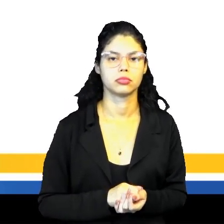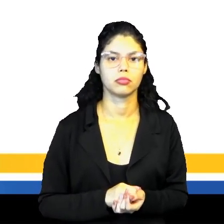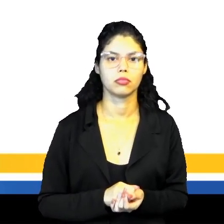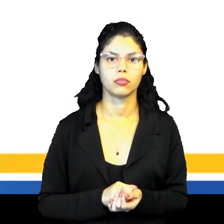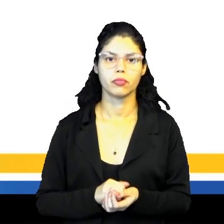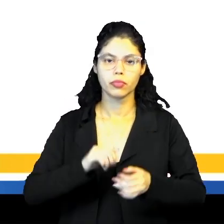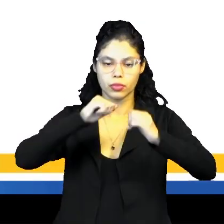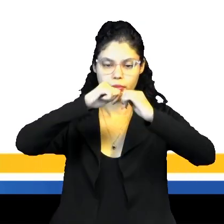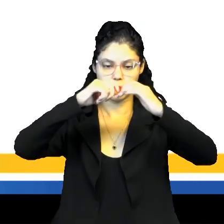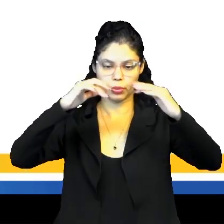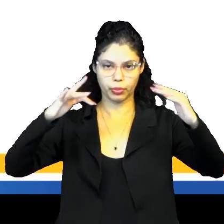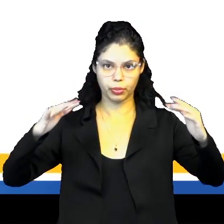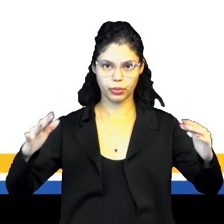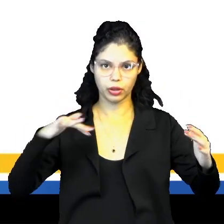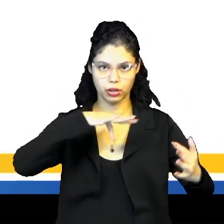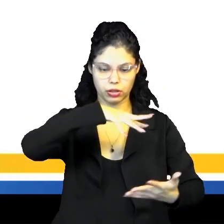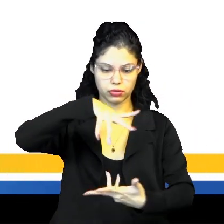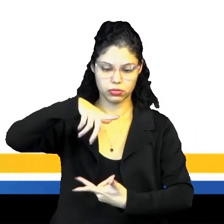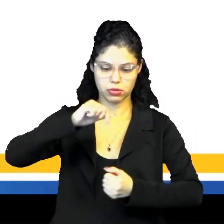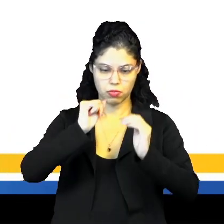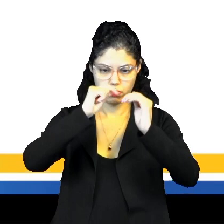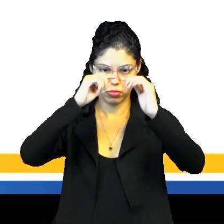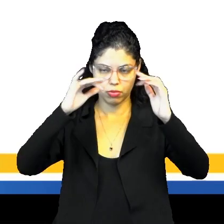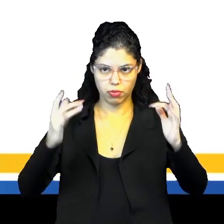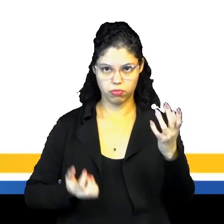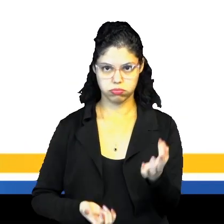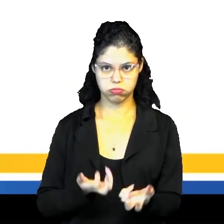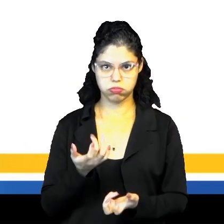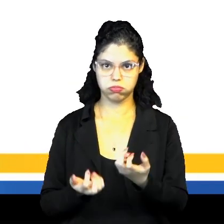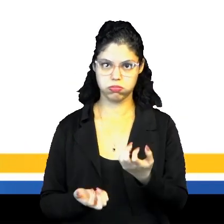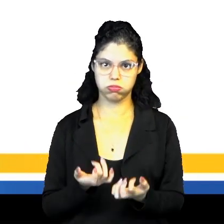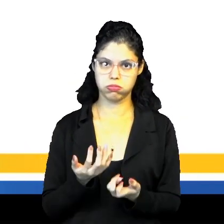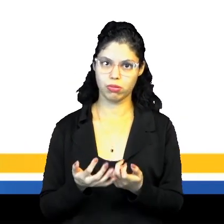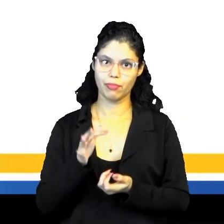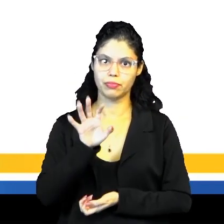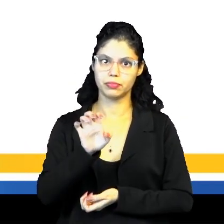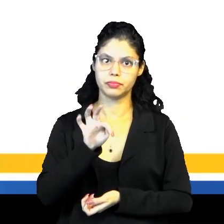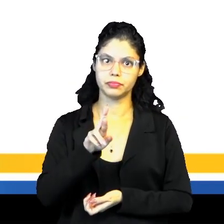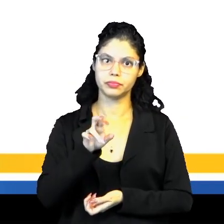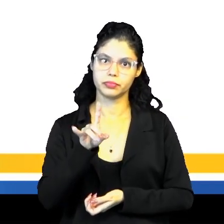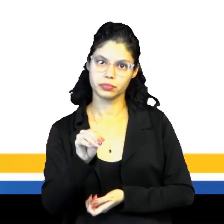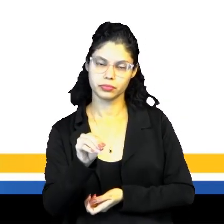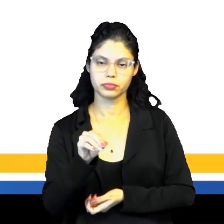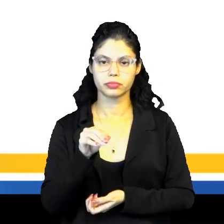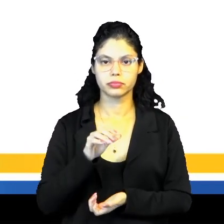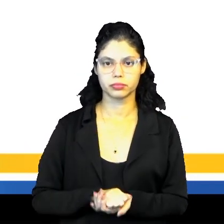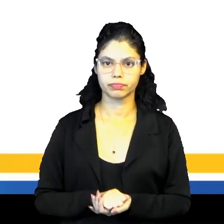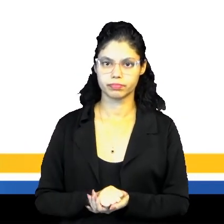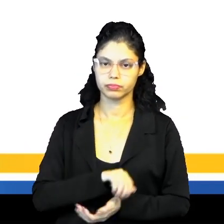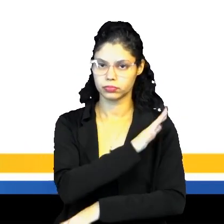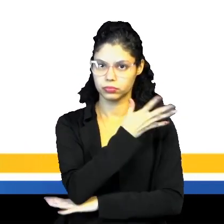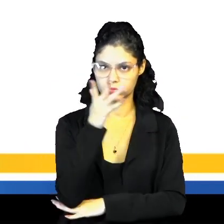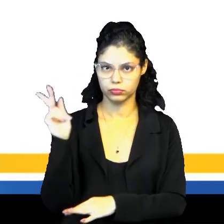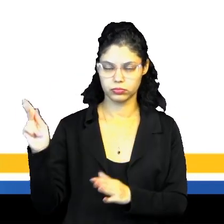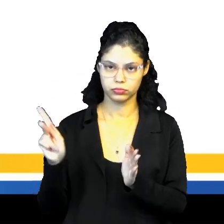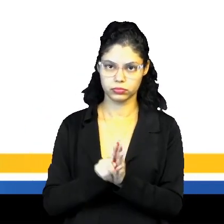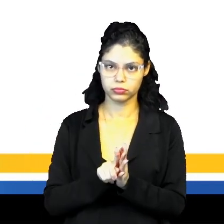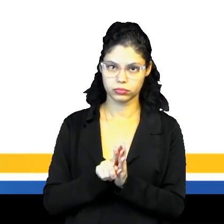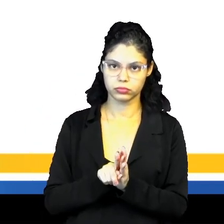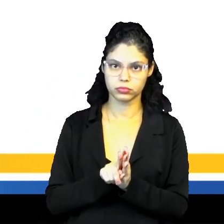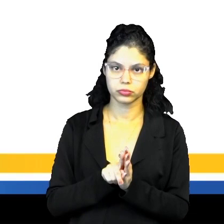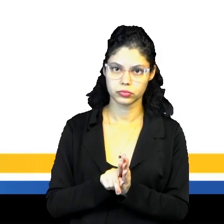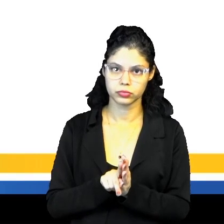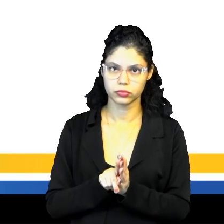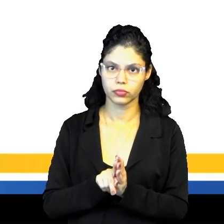a atmosfera, né? Consequentemente, nós temos o efeito estufa, que é um efeito natural da Terra, né? Muitas